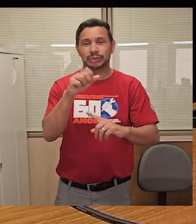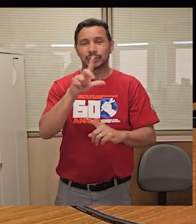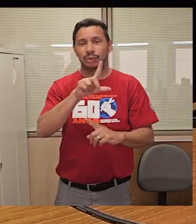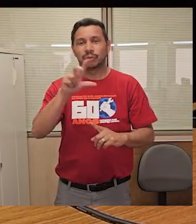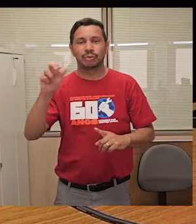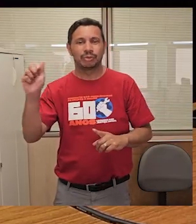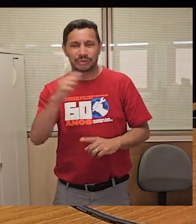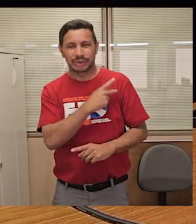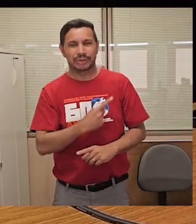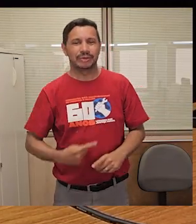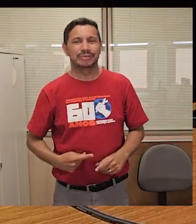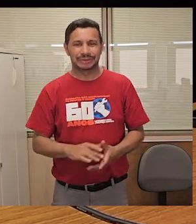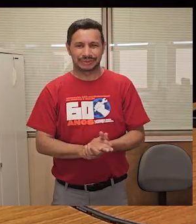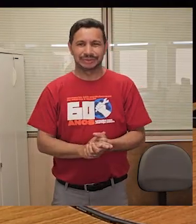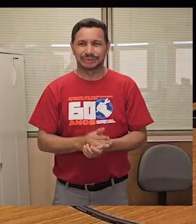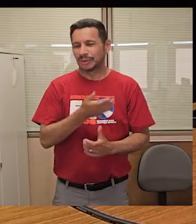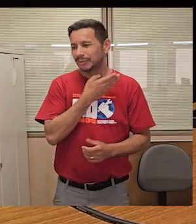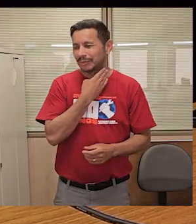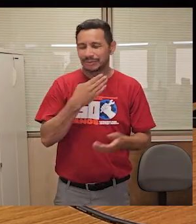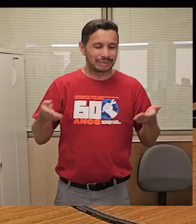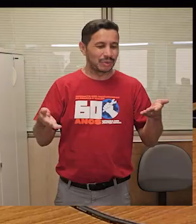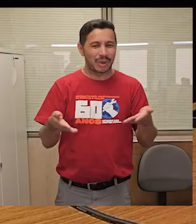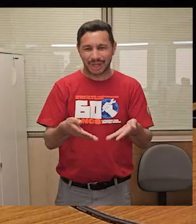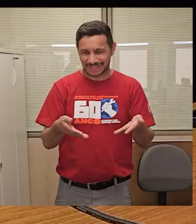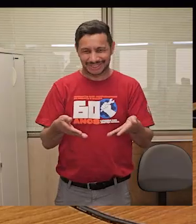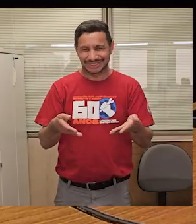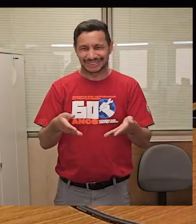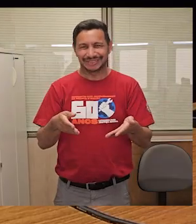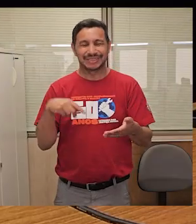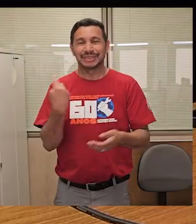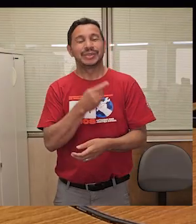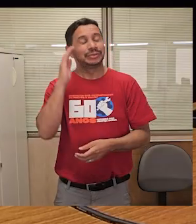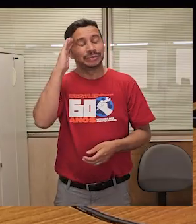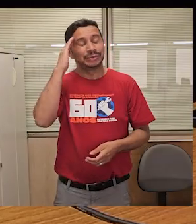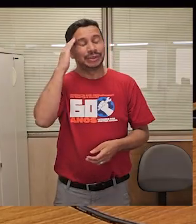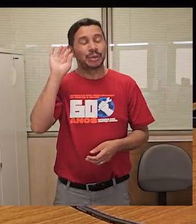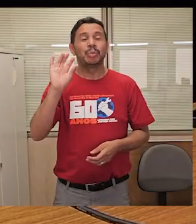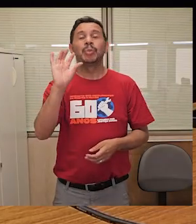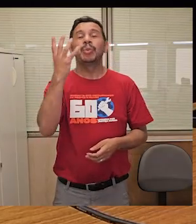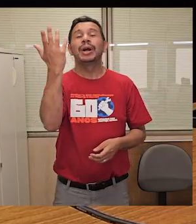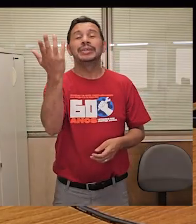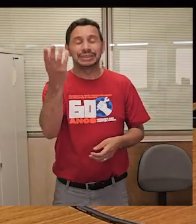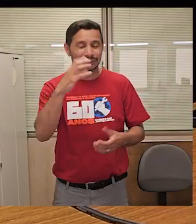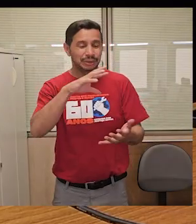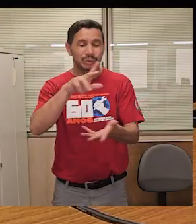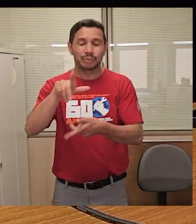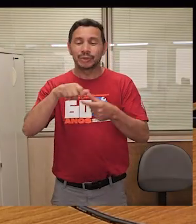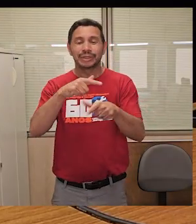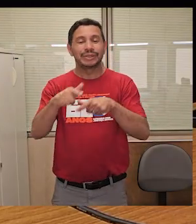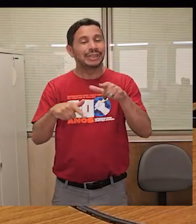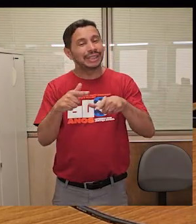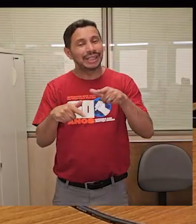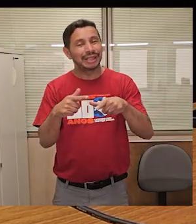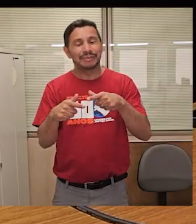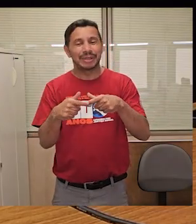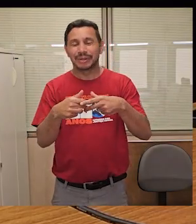Lula. Então, um bate-papo aqui hoje para a gente entender aí o que está acontecendo no mundo do trabalho